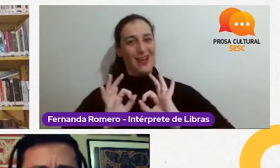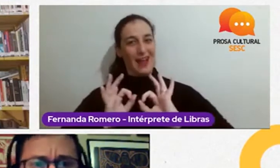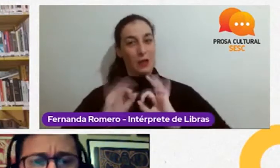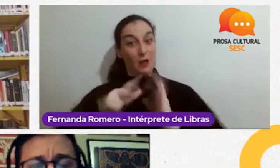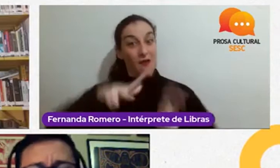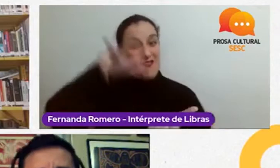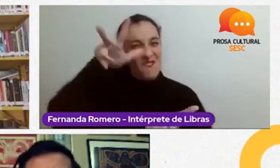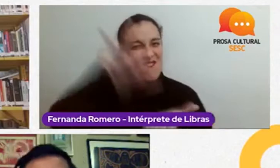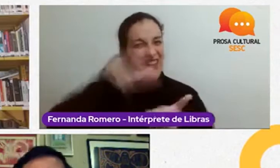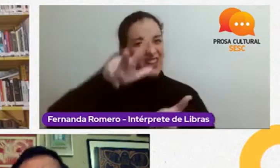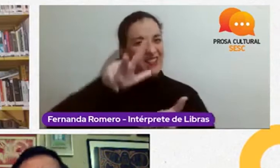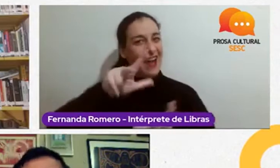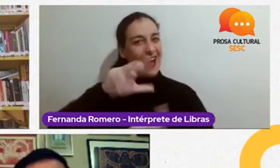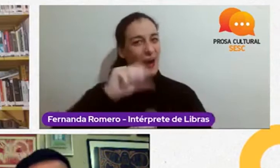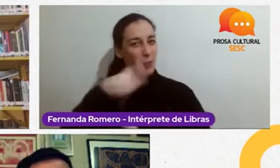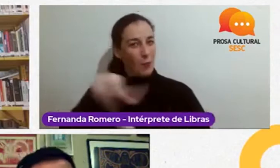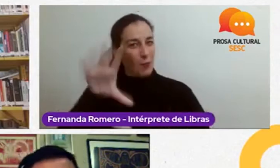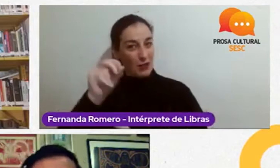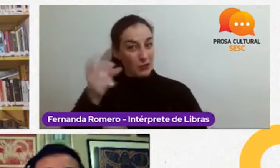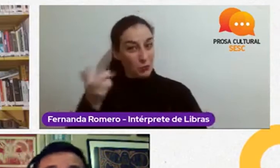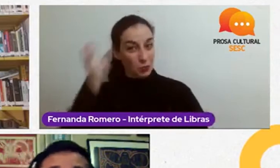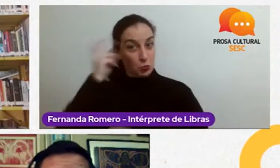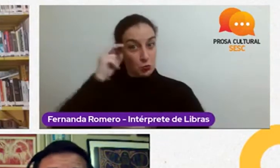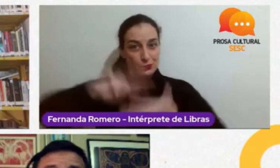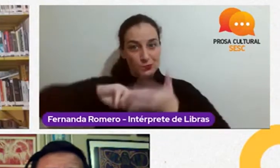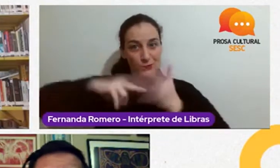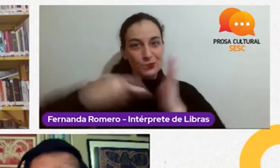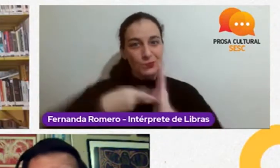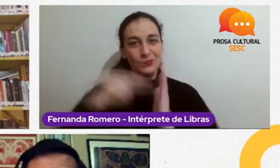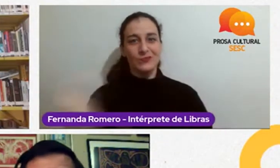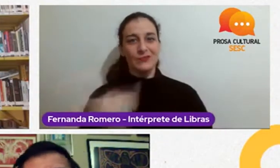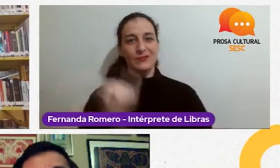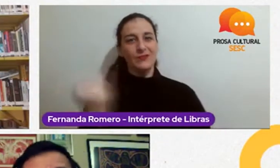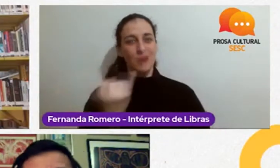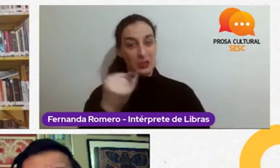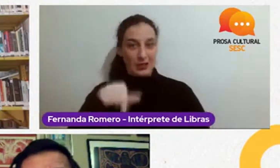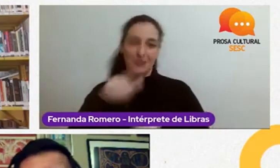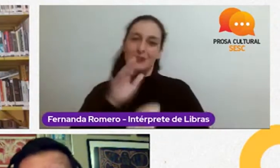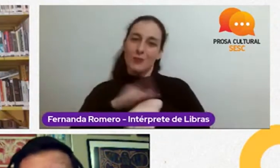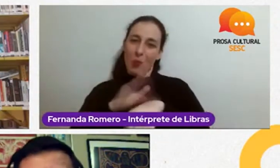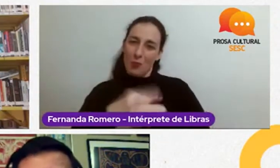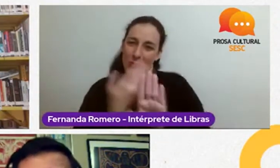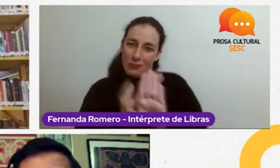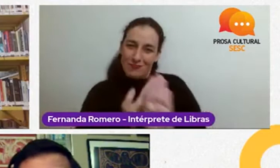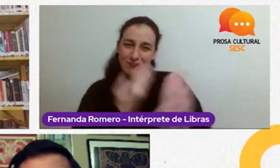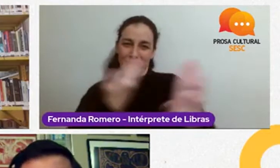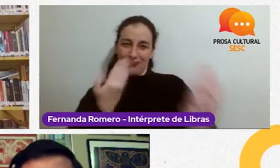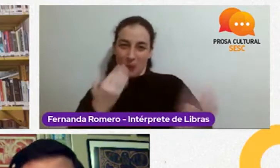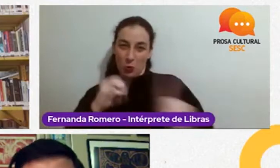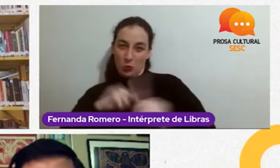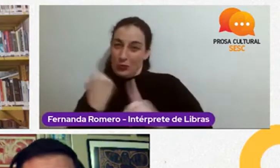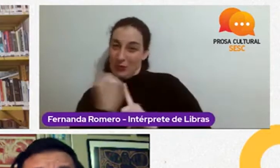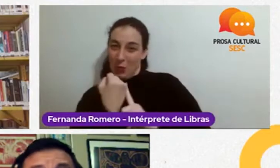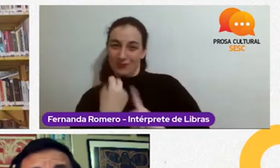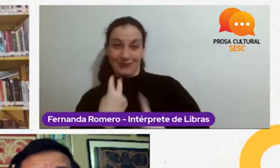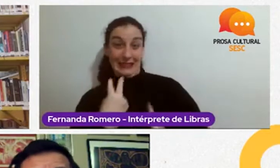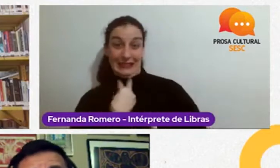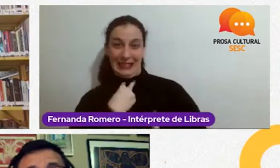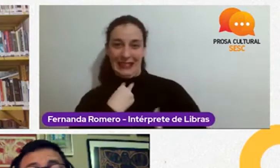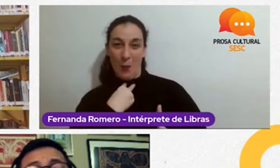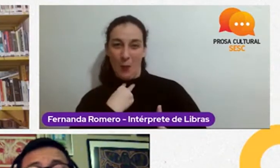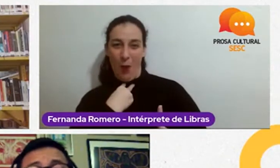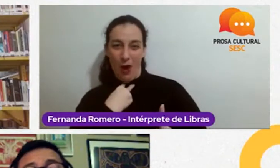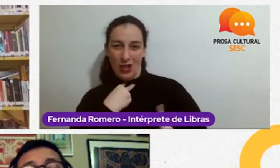uma ação cultural significativa, importante nesse momento de distanciamento social, esse momento em que nós não podemos estar realizando